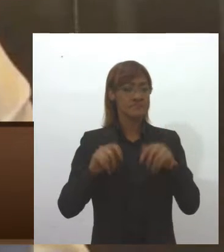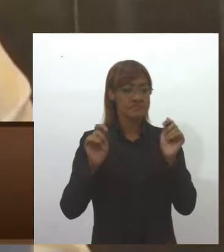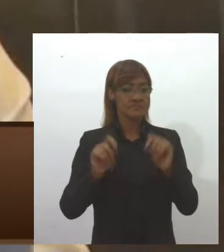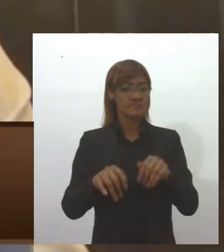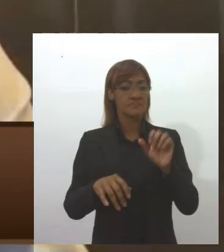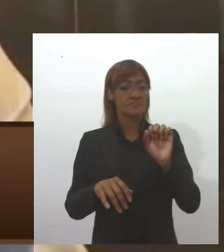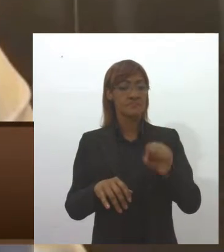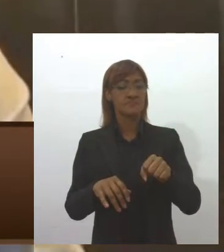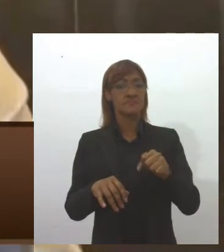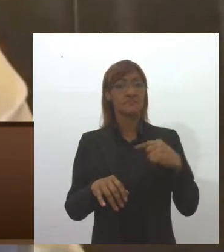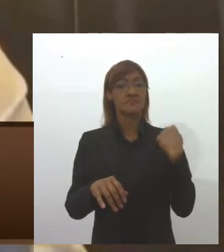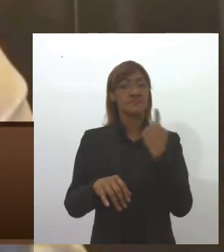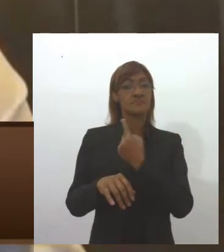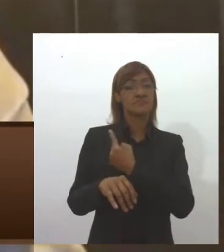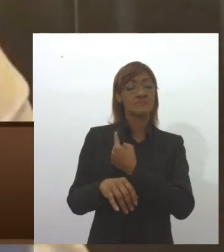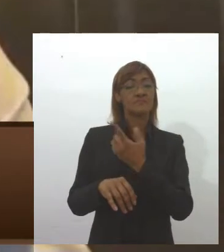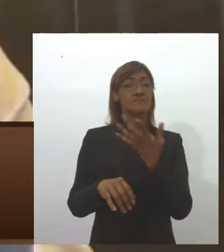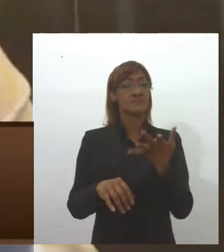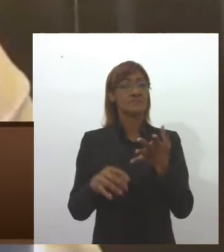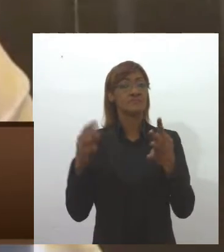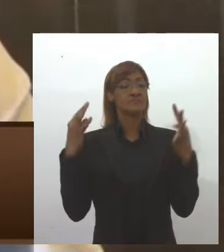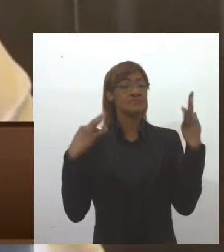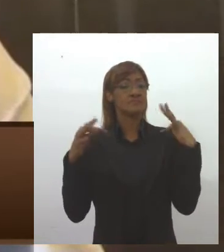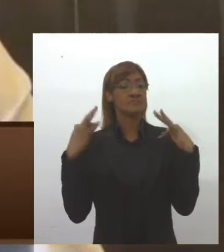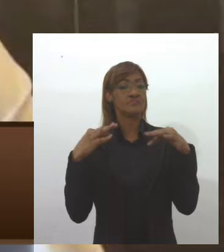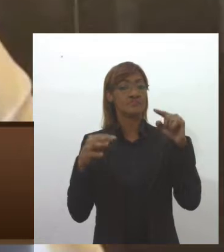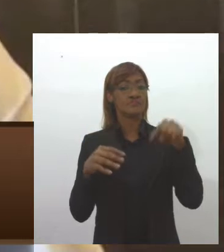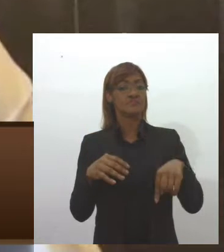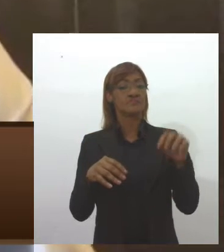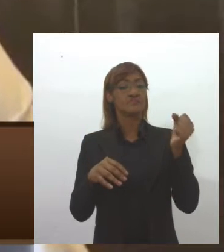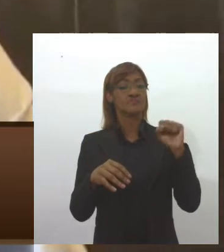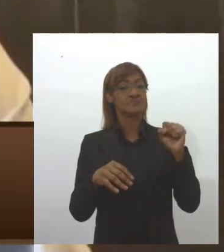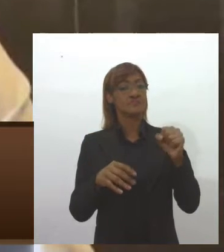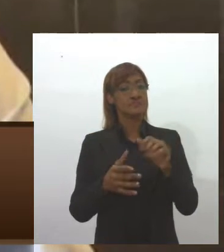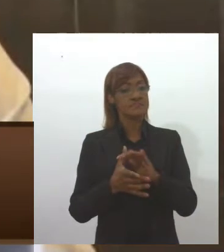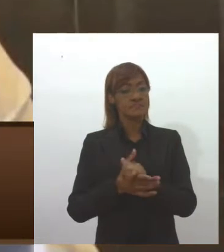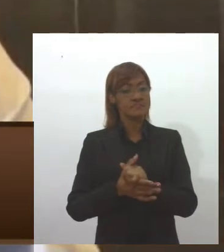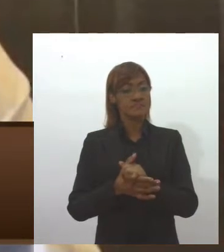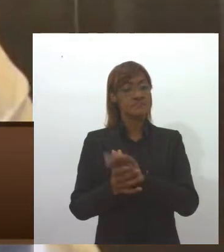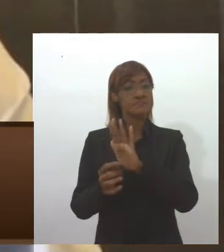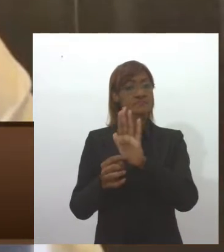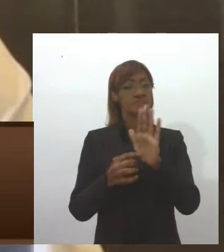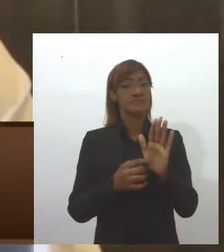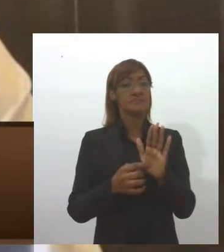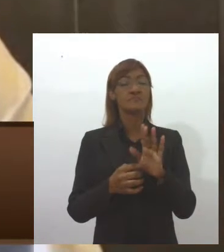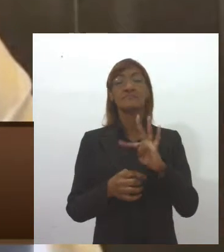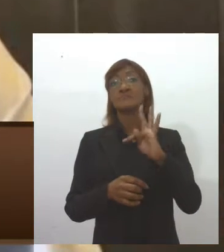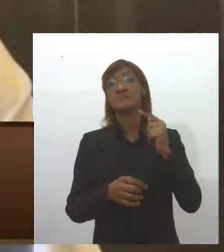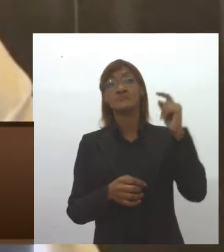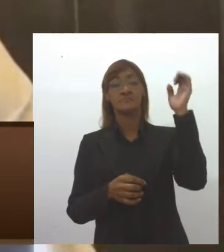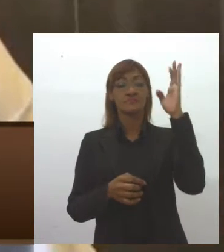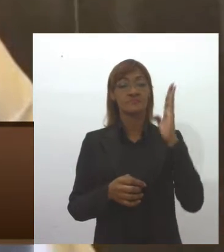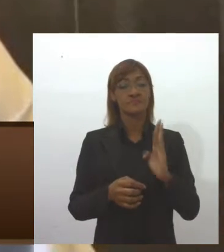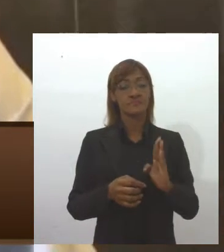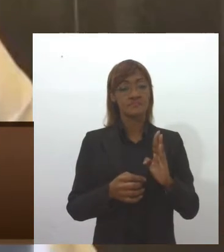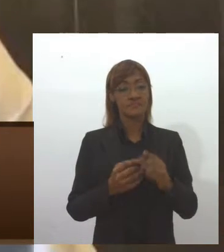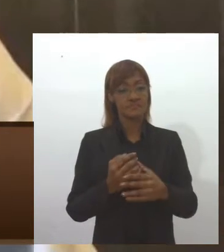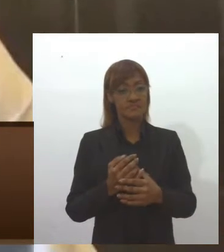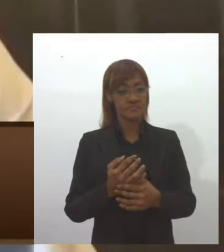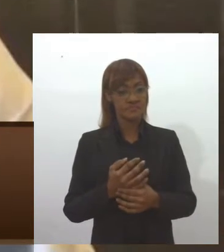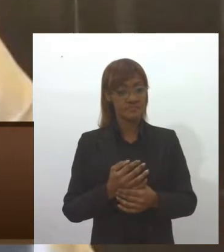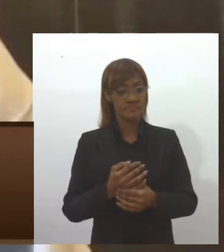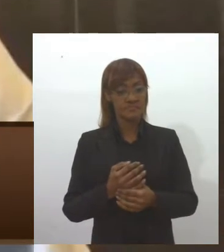colocar o nosso produto que é o Sergipe, que é Aracaju, na prateleira aí do mercado nacional, porque eu sempre digo que hoje o